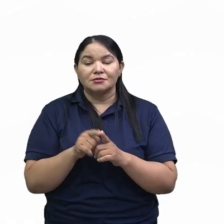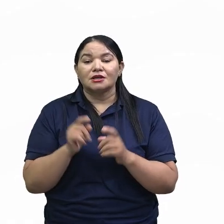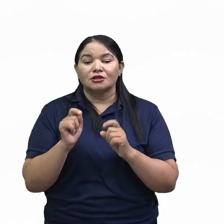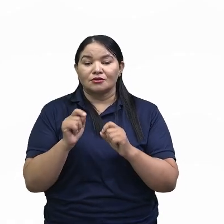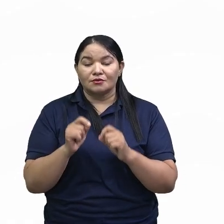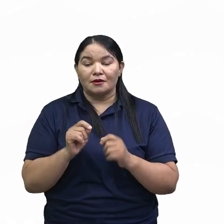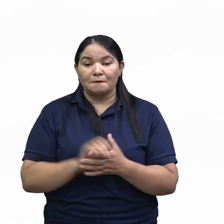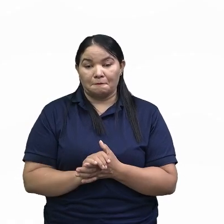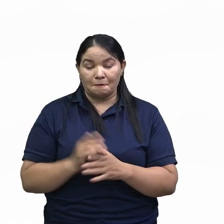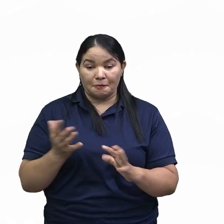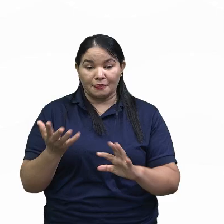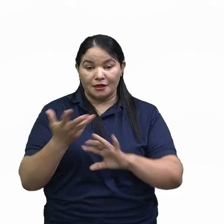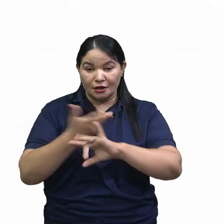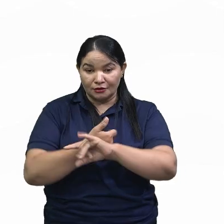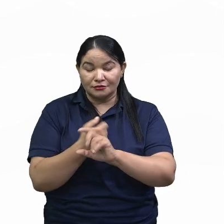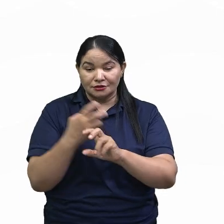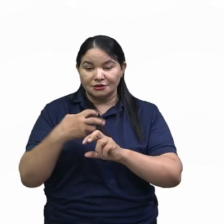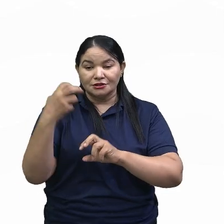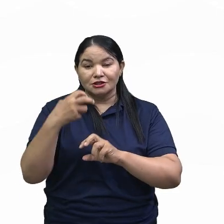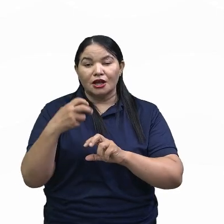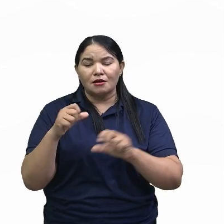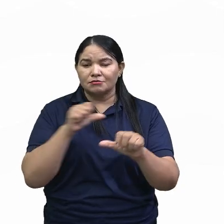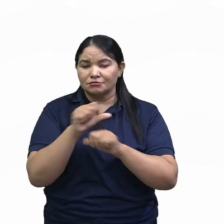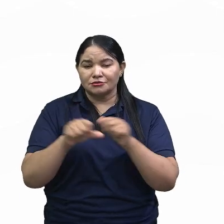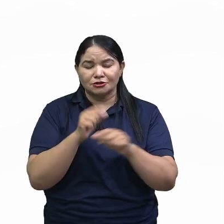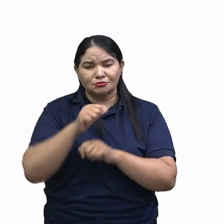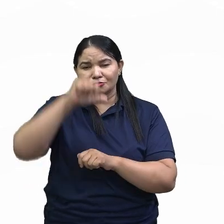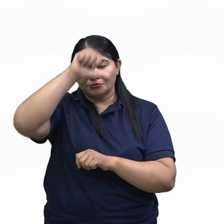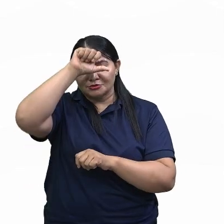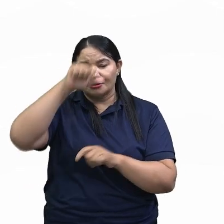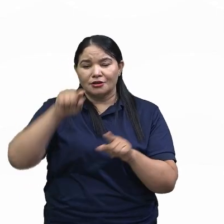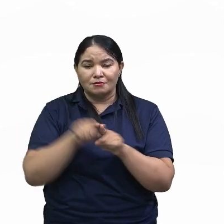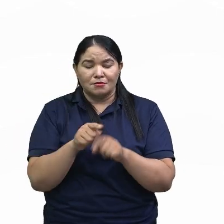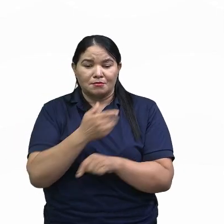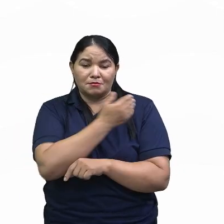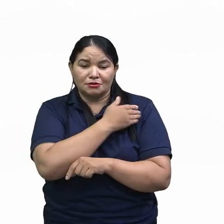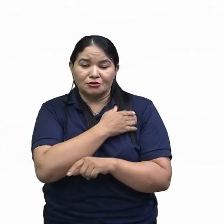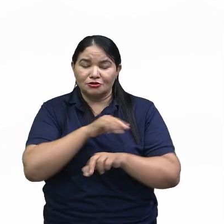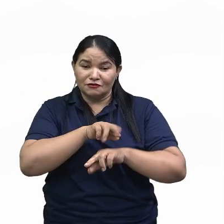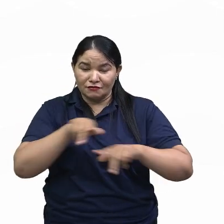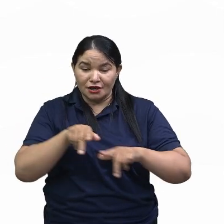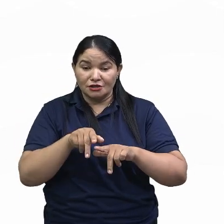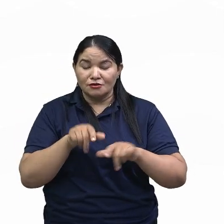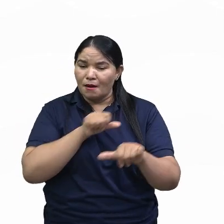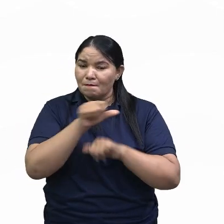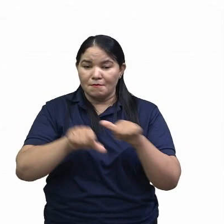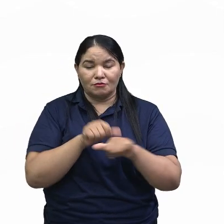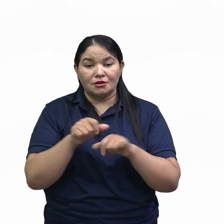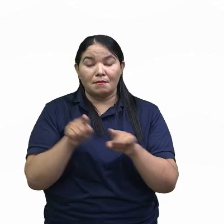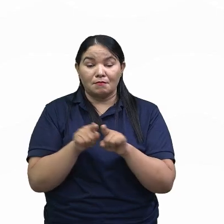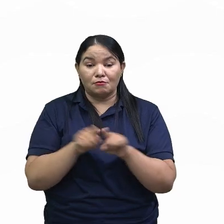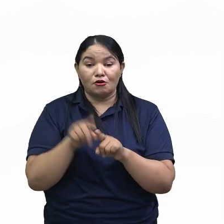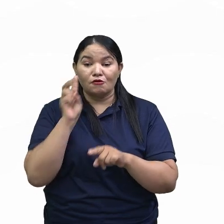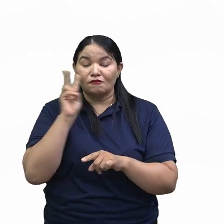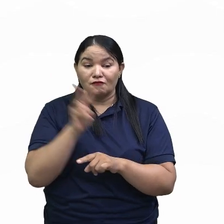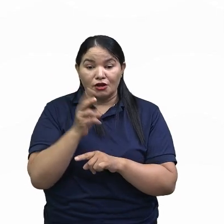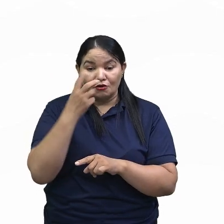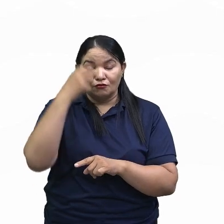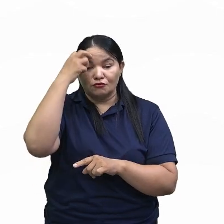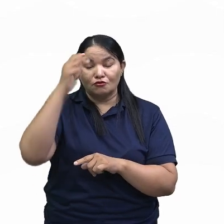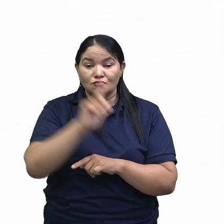é quebrar preconceitos e estereótipos. Isso significa olhar para a cultura do outro como